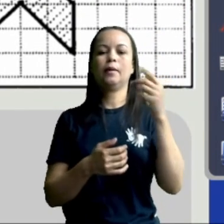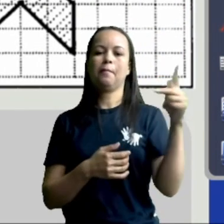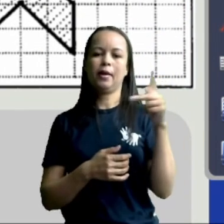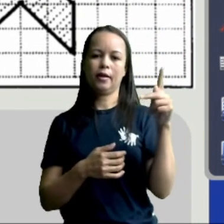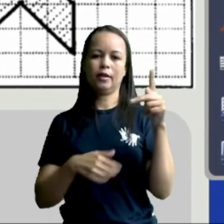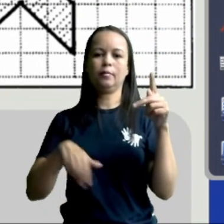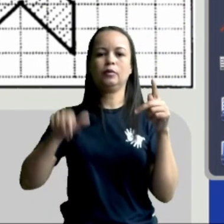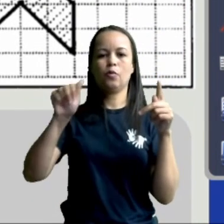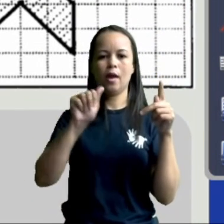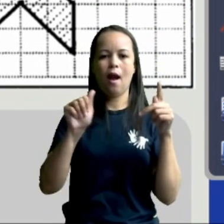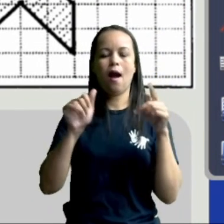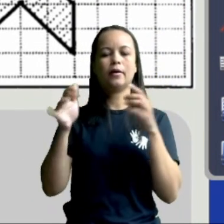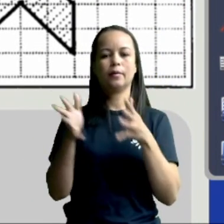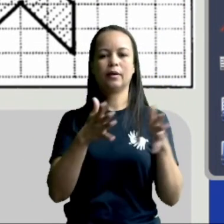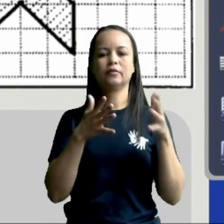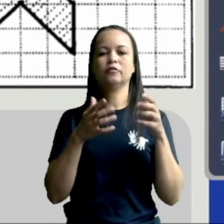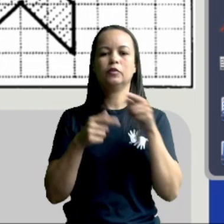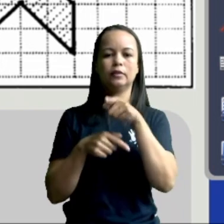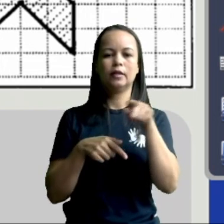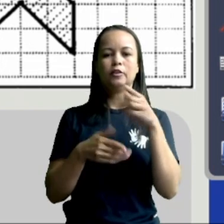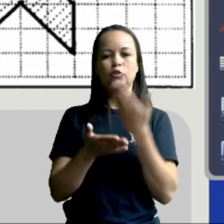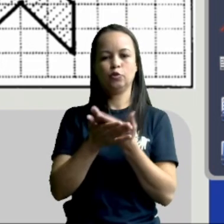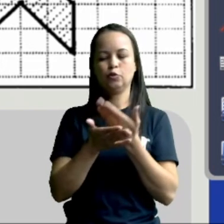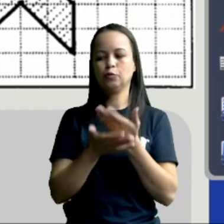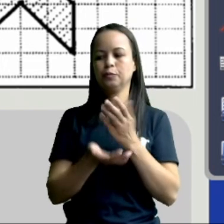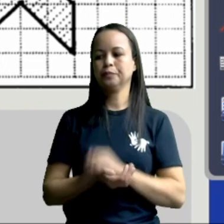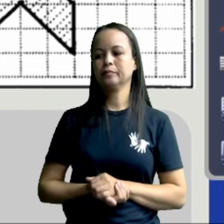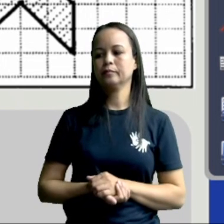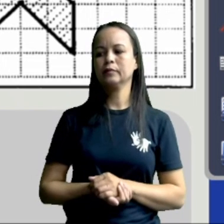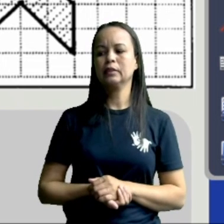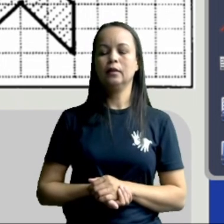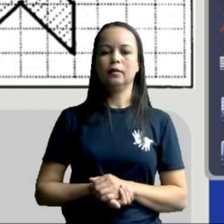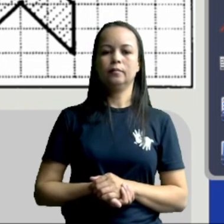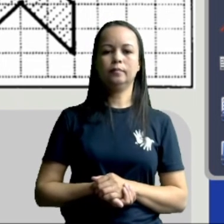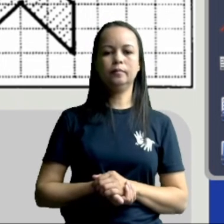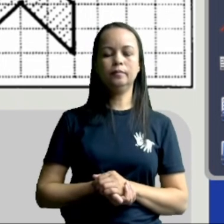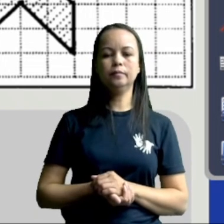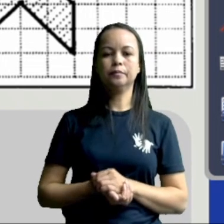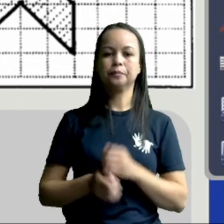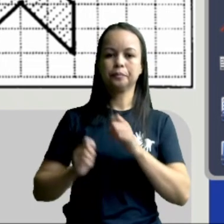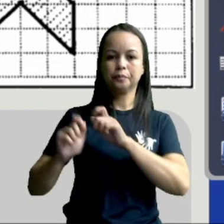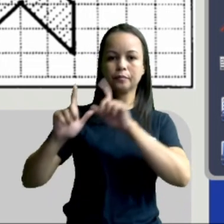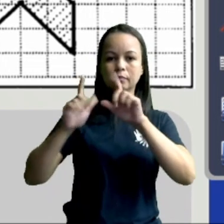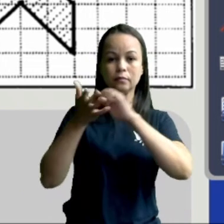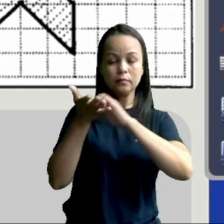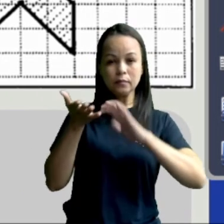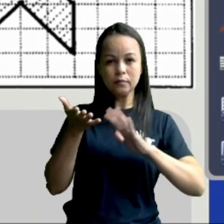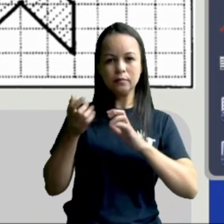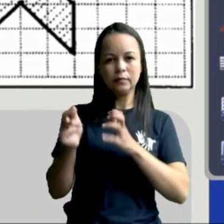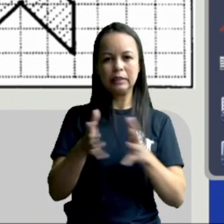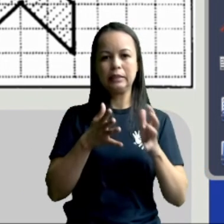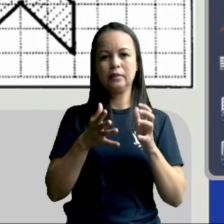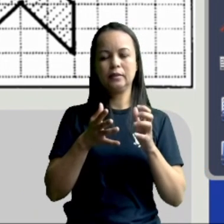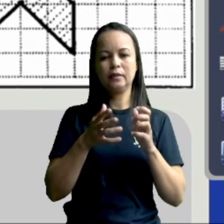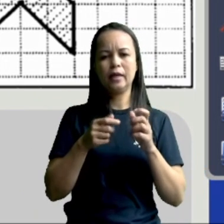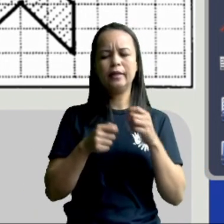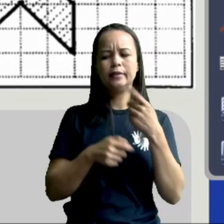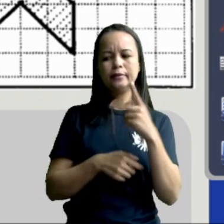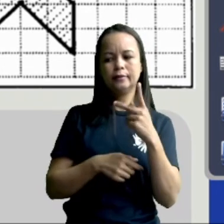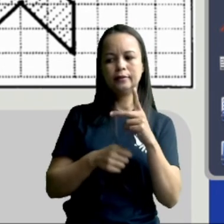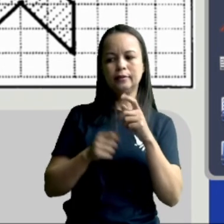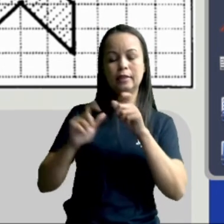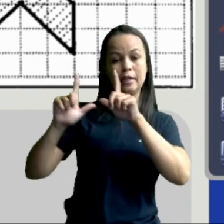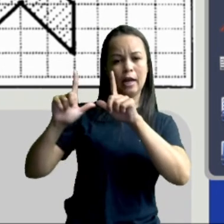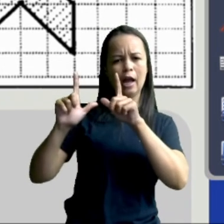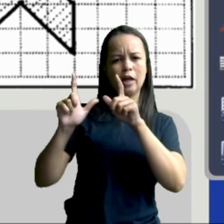muito no dia a dia, tá? Então, vou passar rapidinho. Olha, essa questão aqui, ó, esse pedacinho de circunferência, ele se